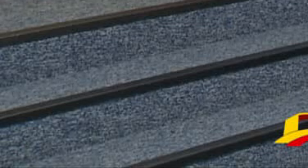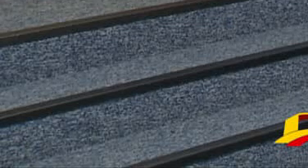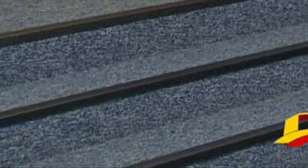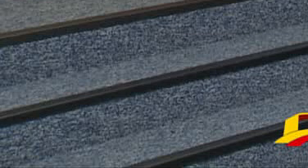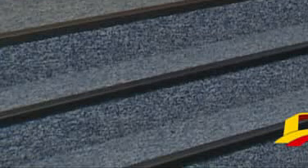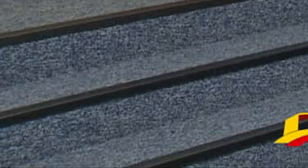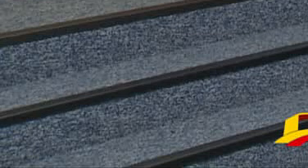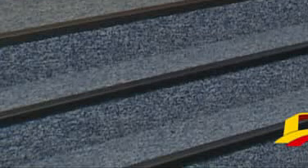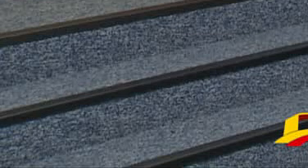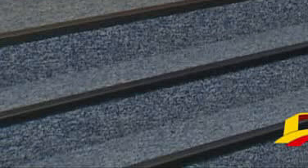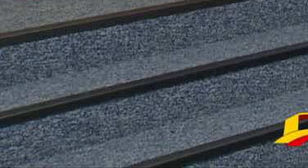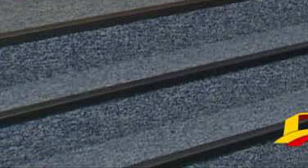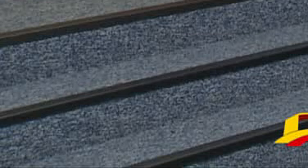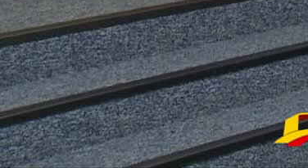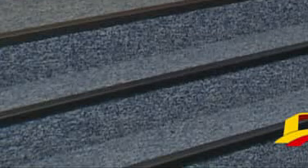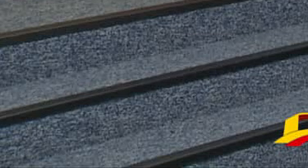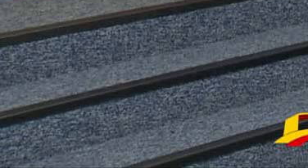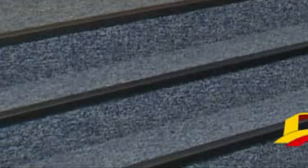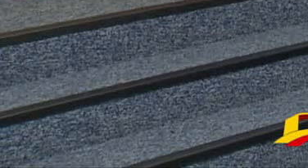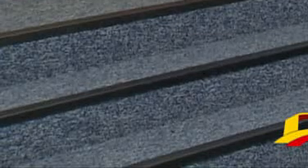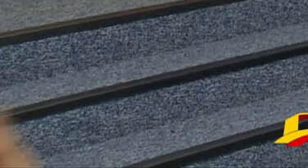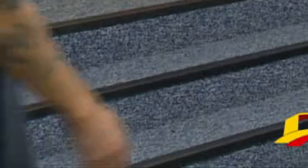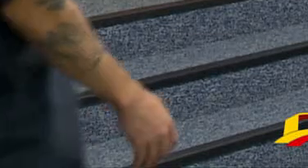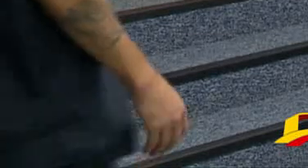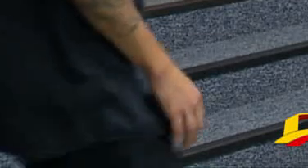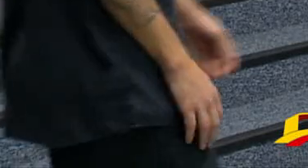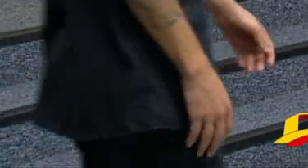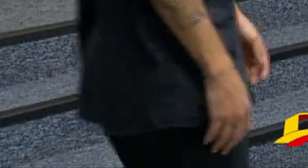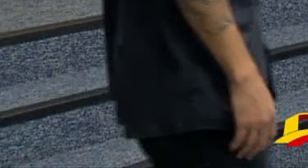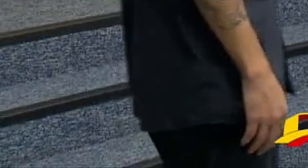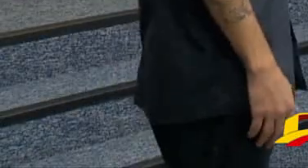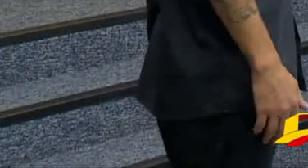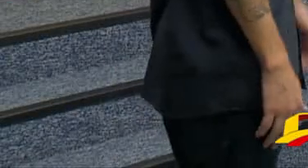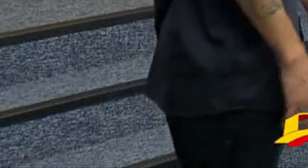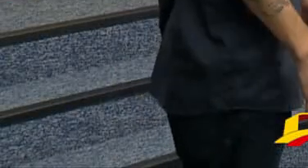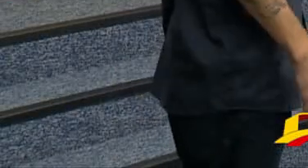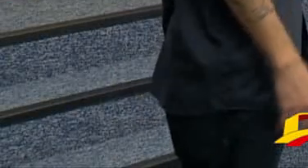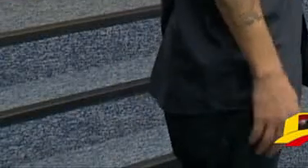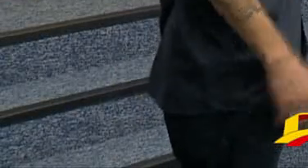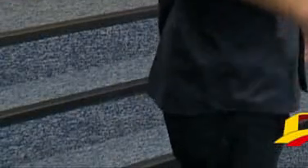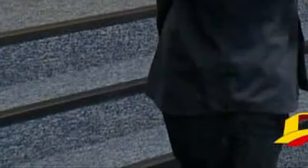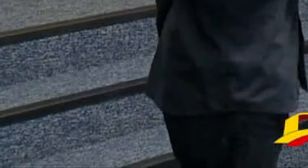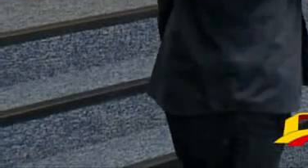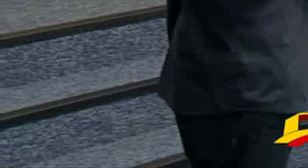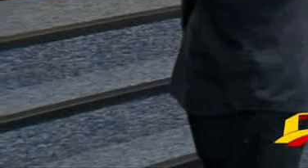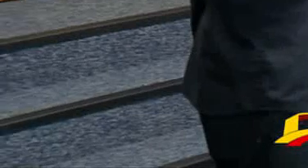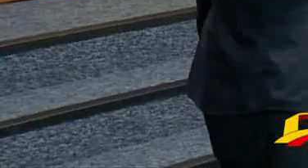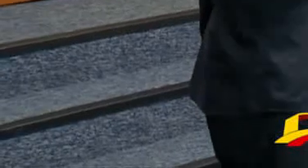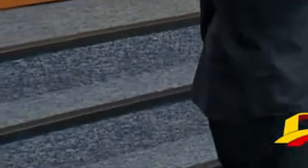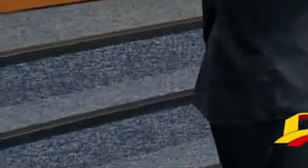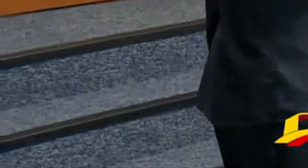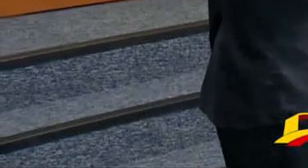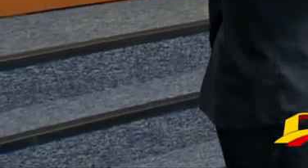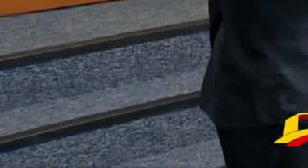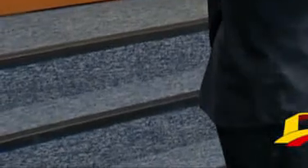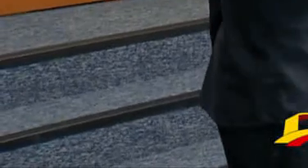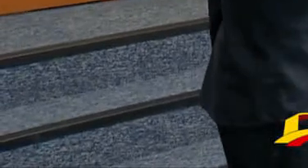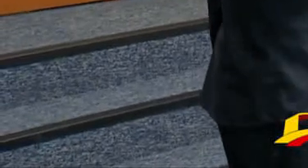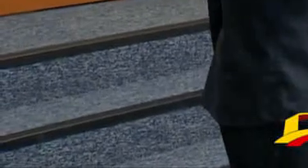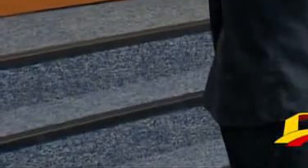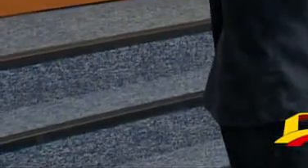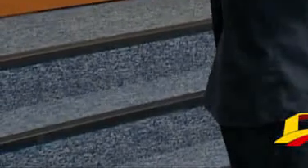da associação Educacional Santa Rita de Cássia Associação Rede do Bem casa transitória André Luiz geração do Futuro